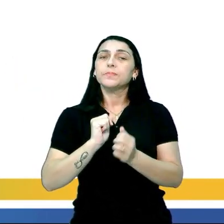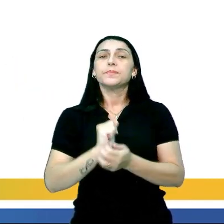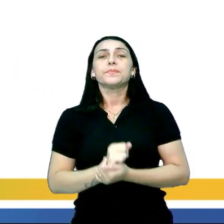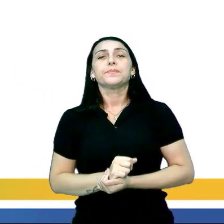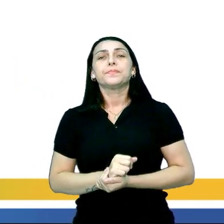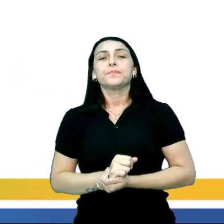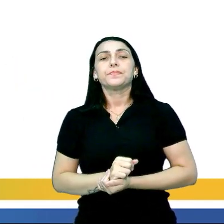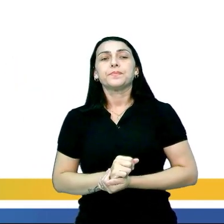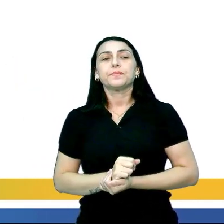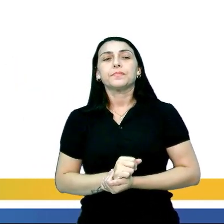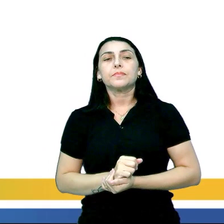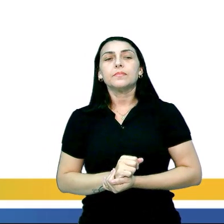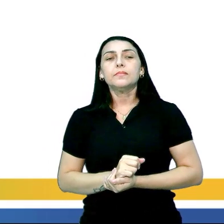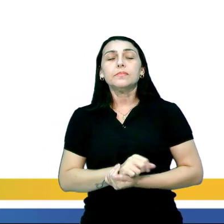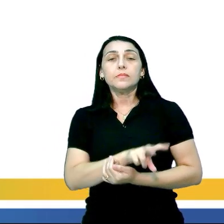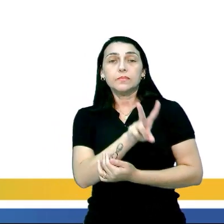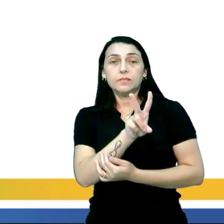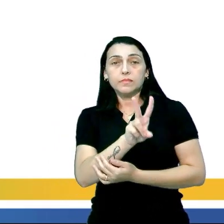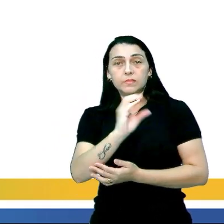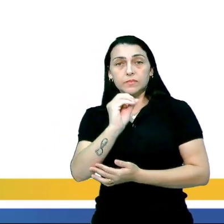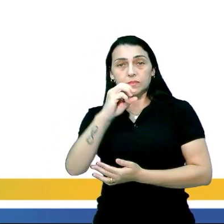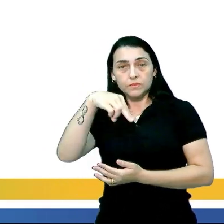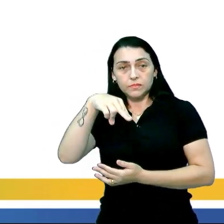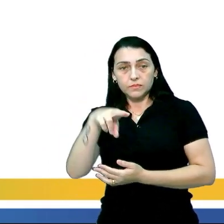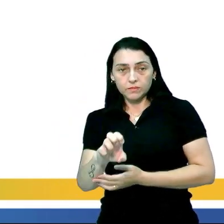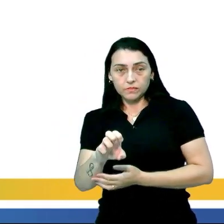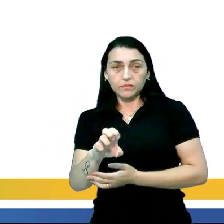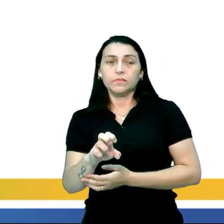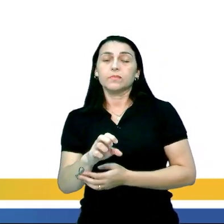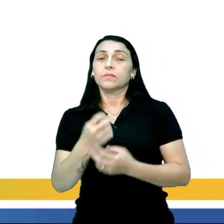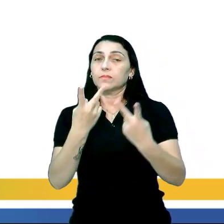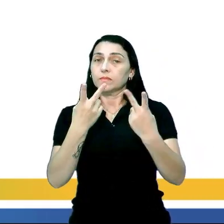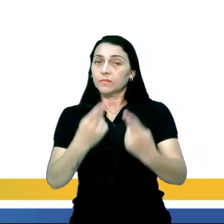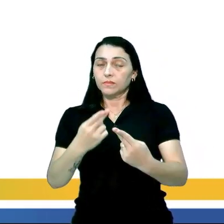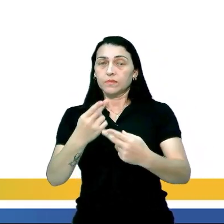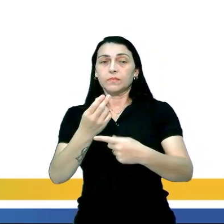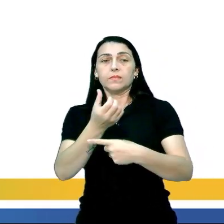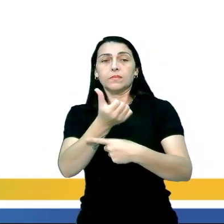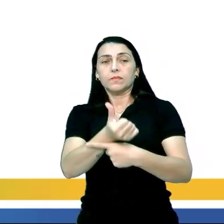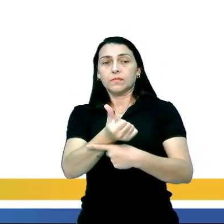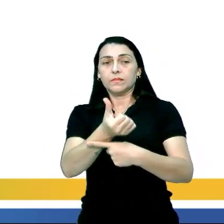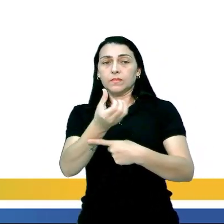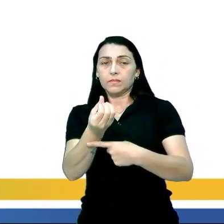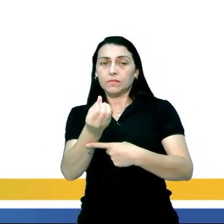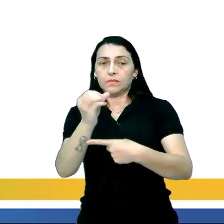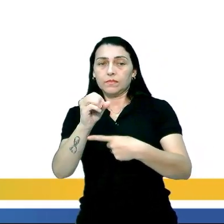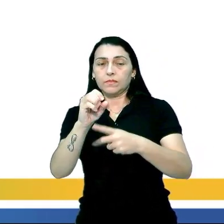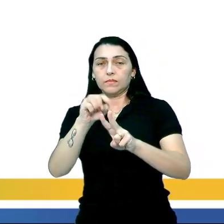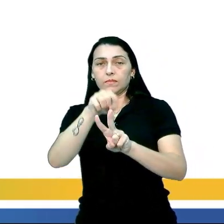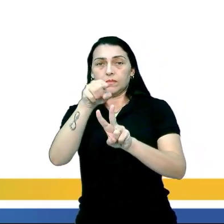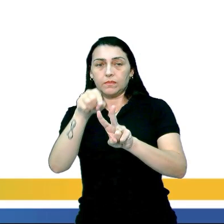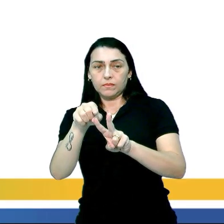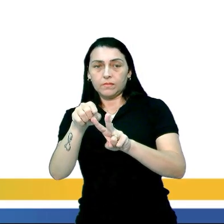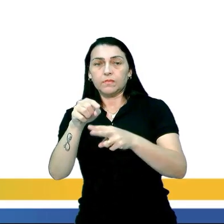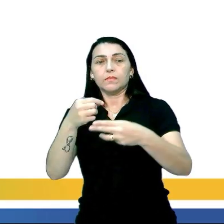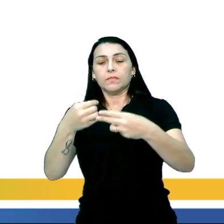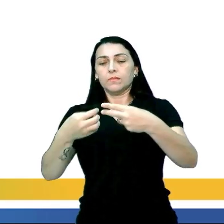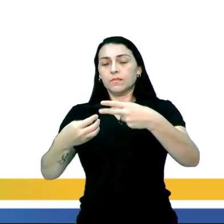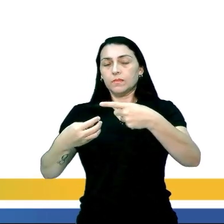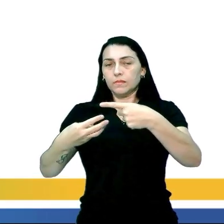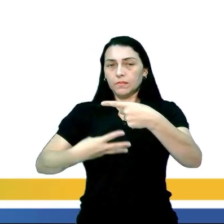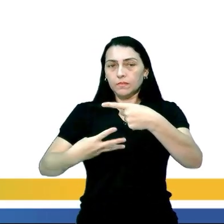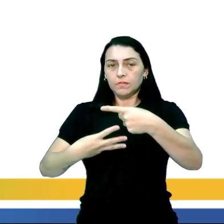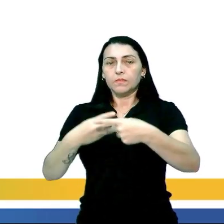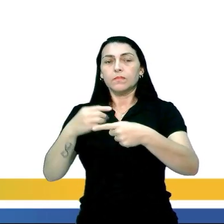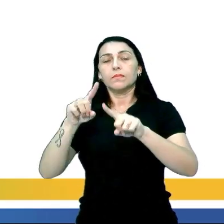Vamos lá. Fazendo esse cálculo, nós temos da seguinte maneira: 160 π sobre